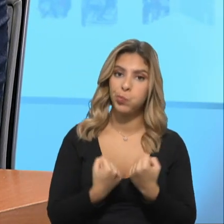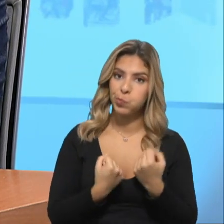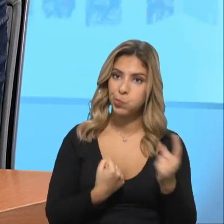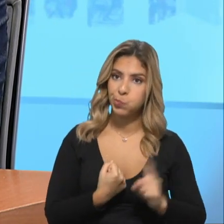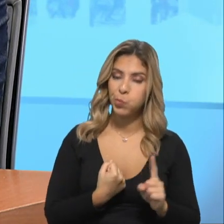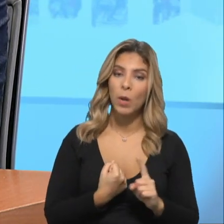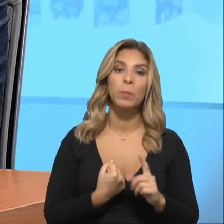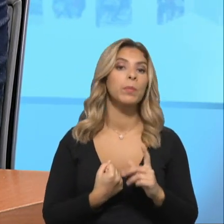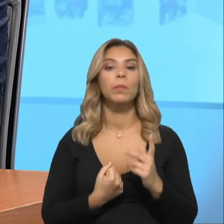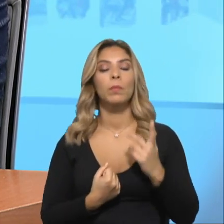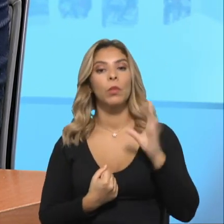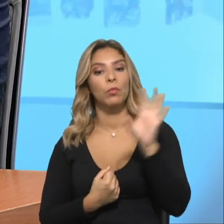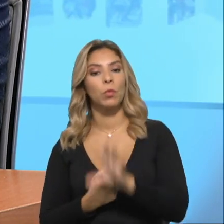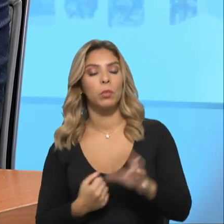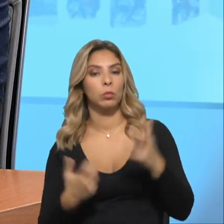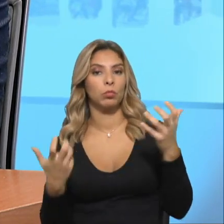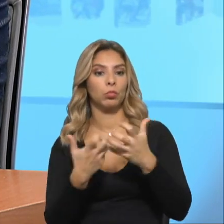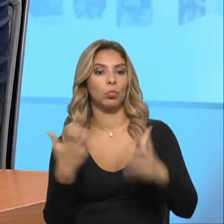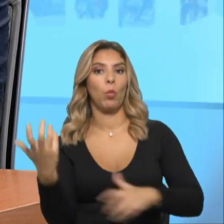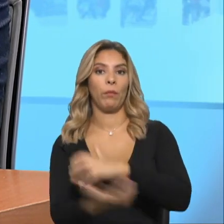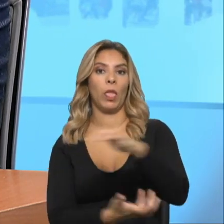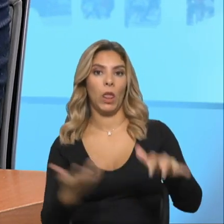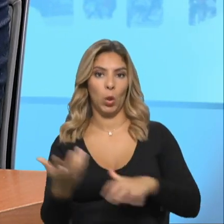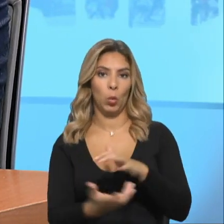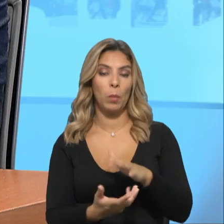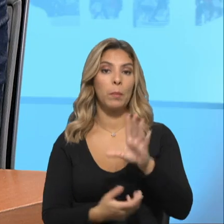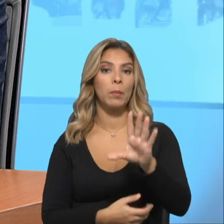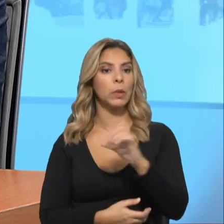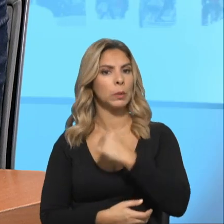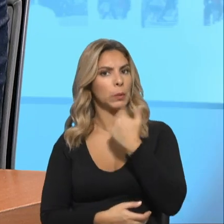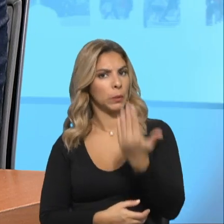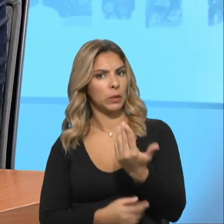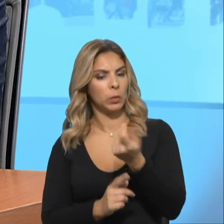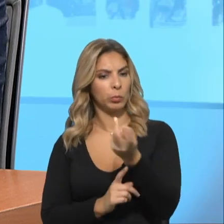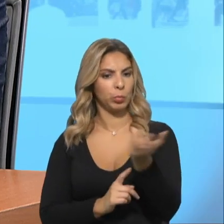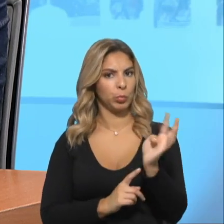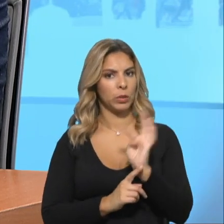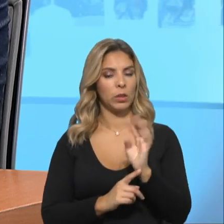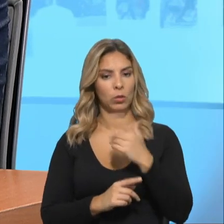contexto de conflito, mas que age também em múltiplos domínios laterais, seja da questão da